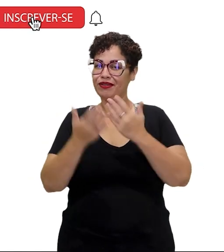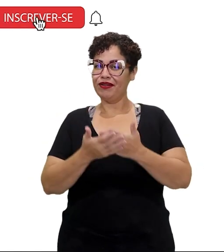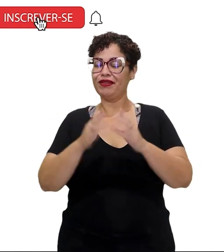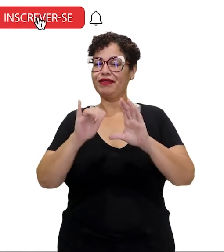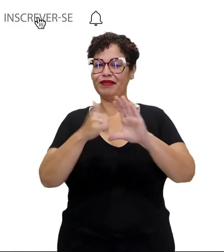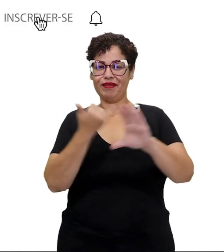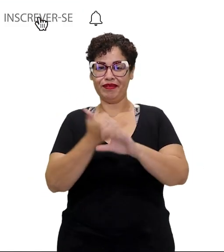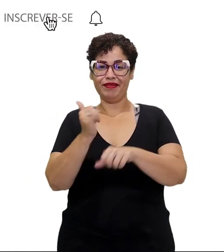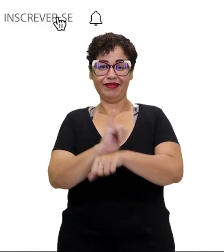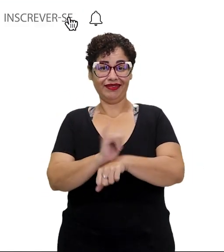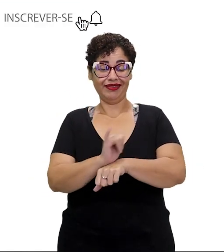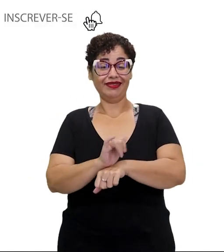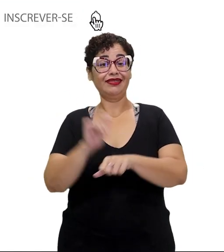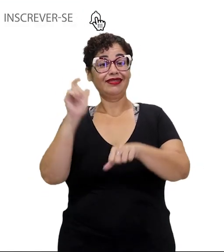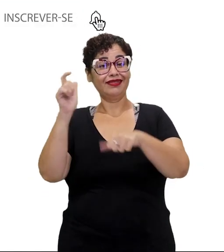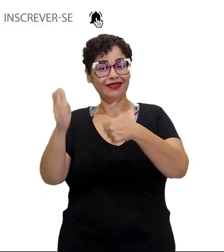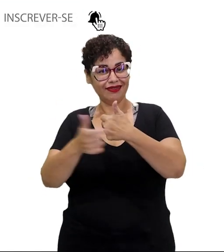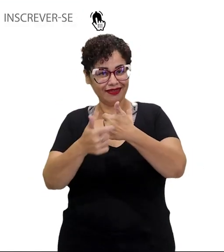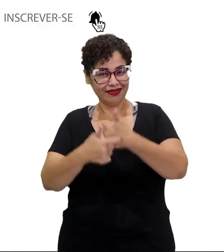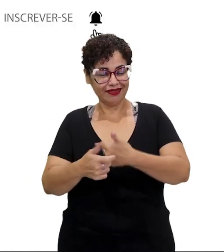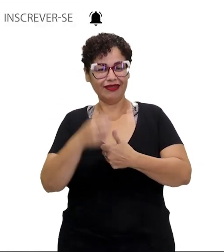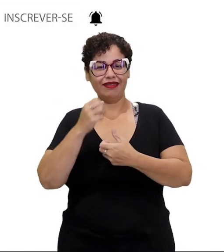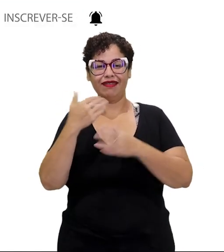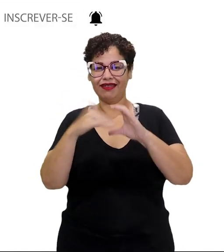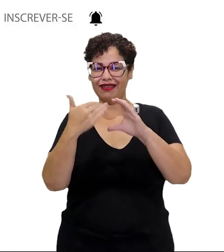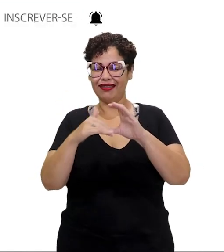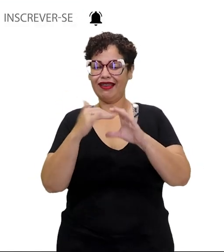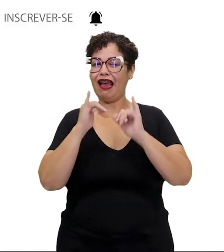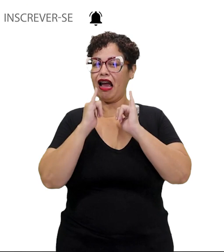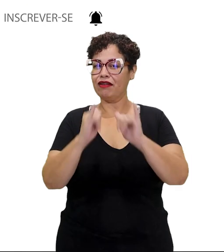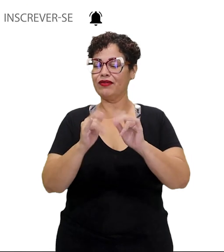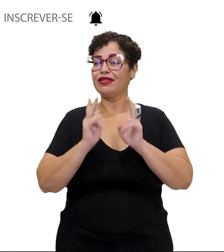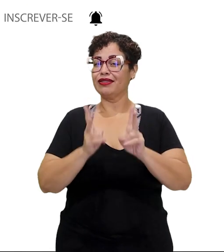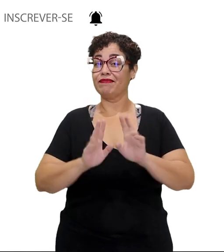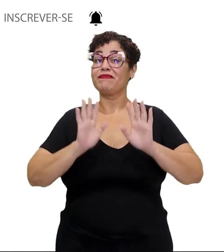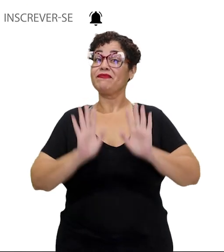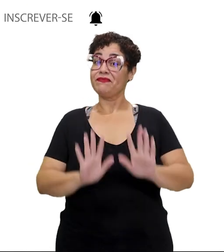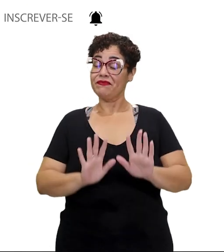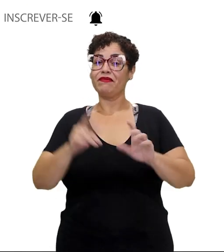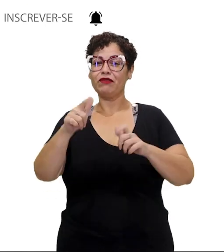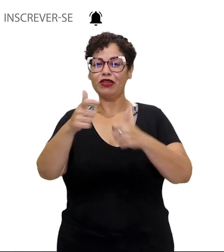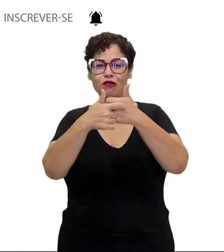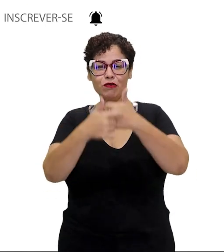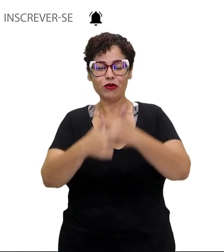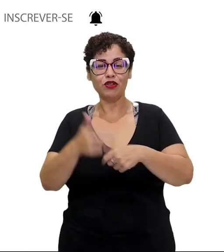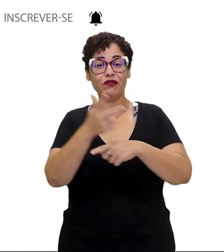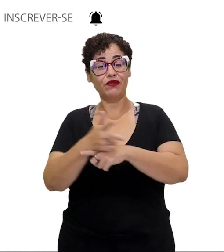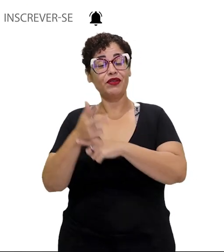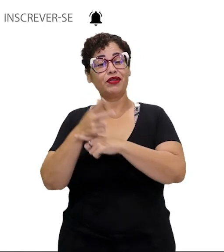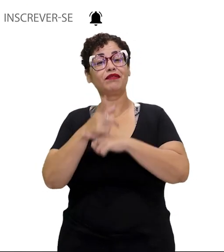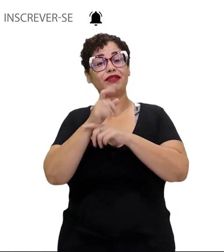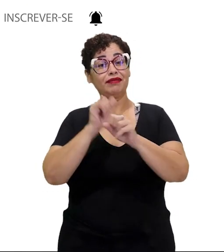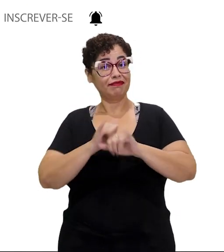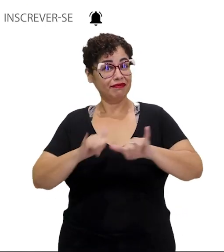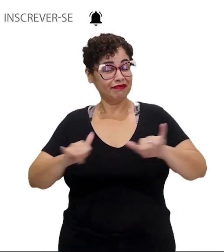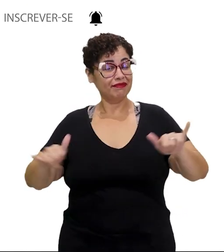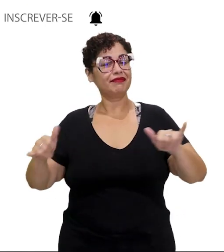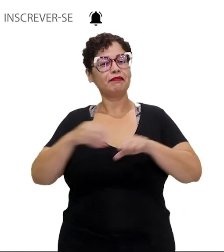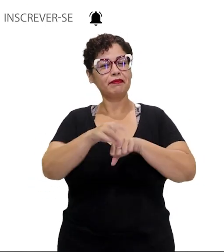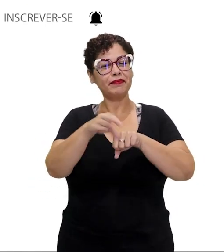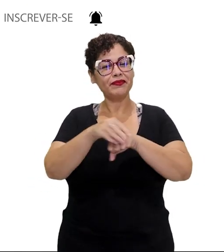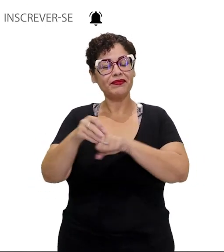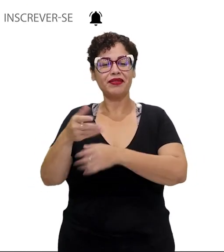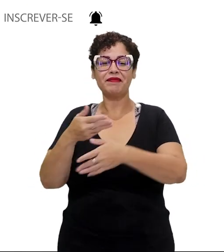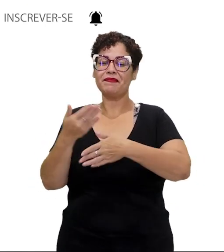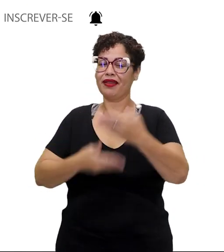no YouTube e ativar o sininho para receber notificações. E curtindo o vídeo, você faz com que o YouTube transmita